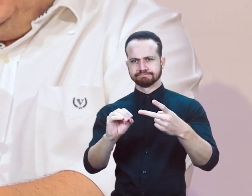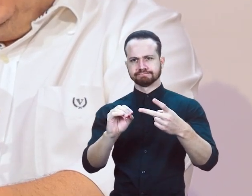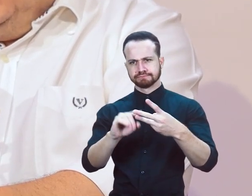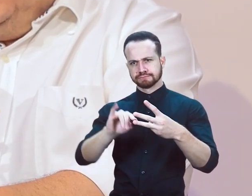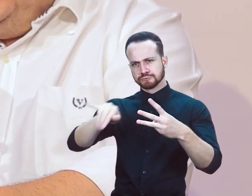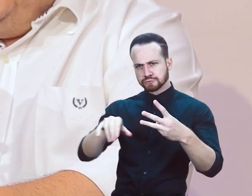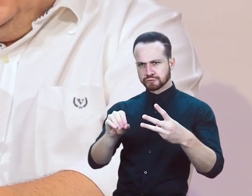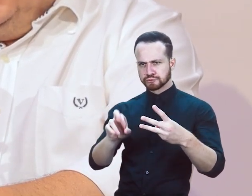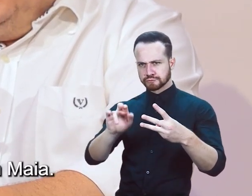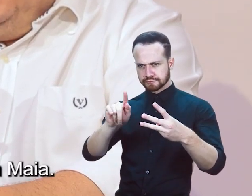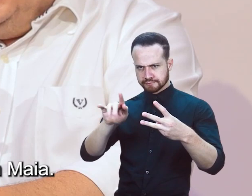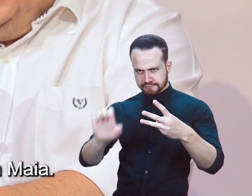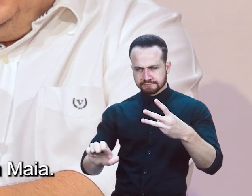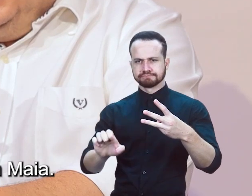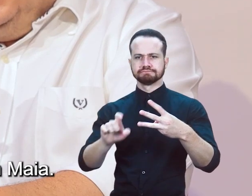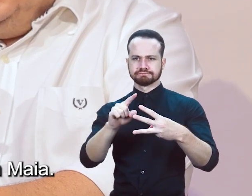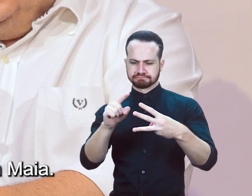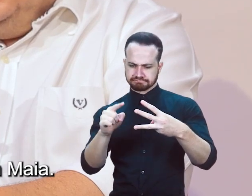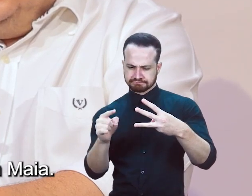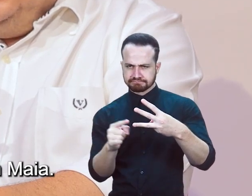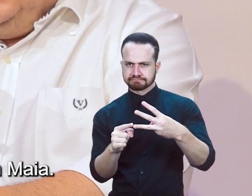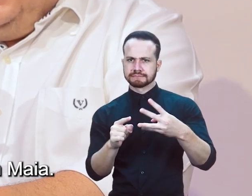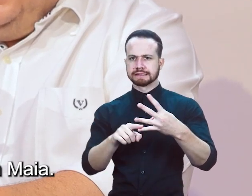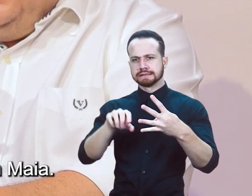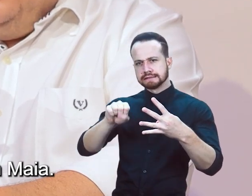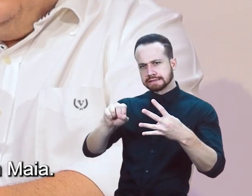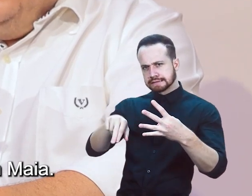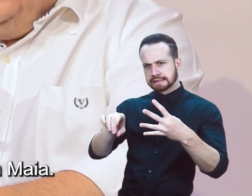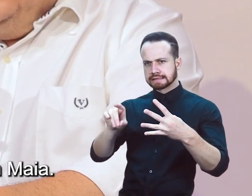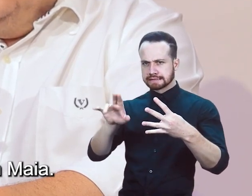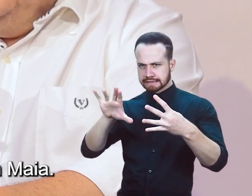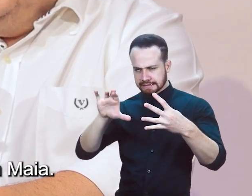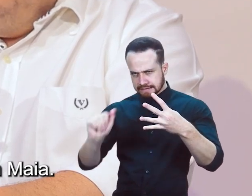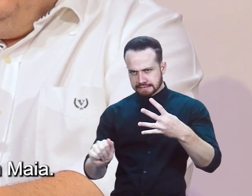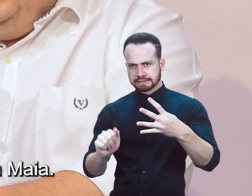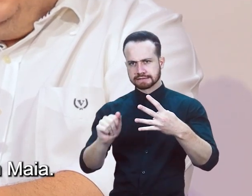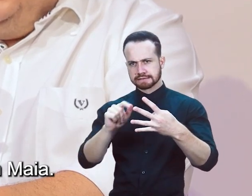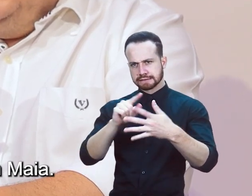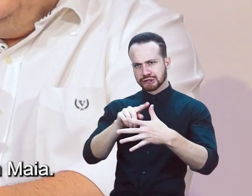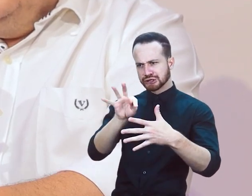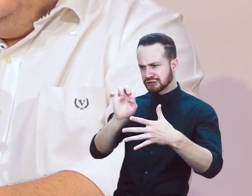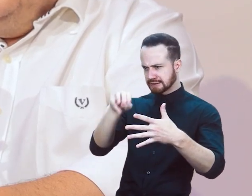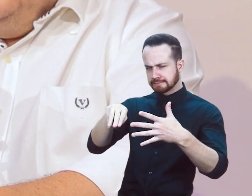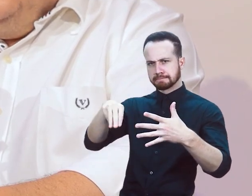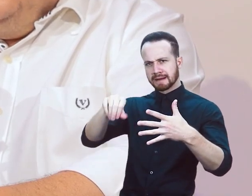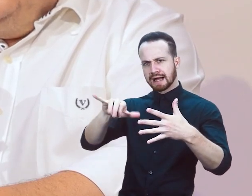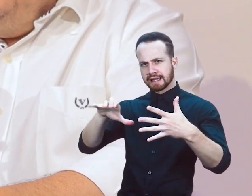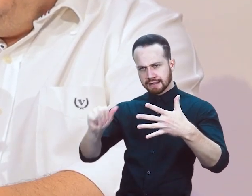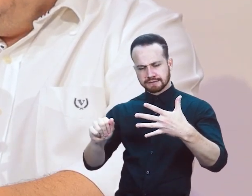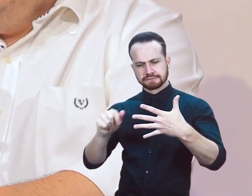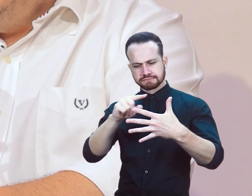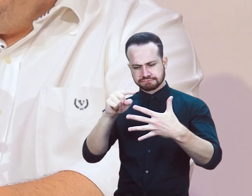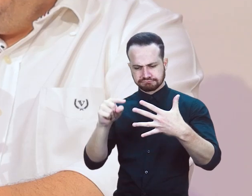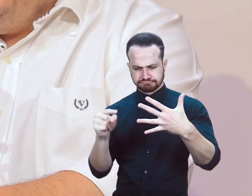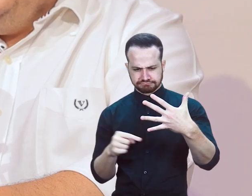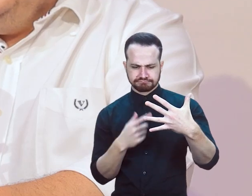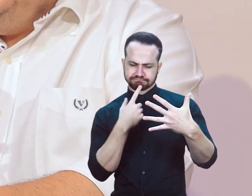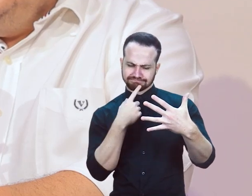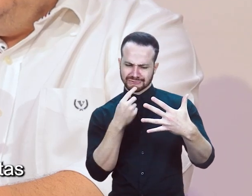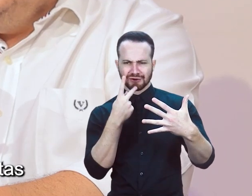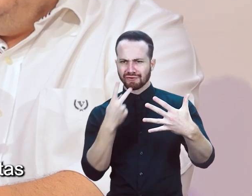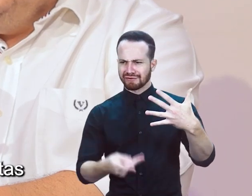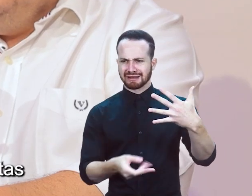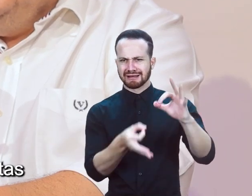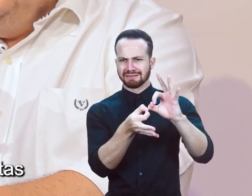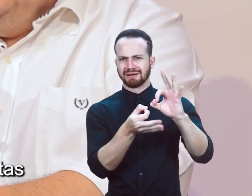Jorge Benjó, tivemos aí a Sandra de Sá, o Tim Maia, enfim, se eu for falar